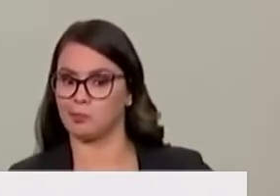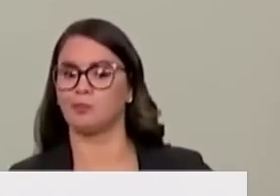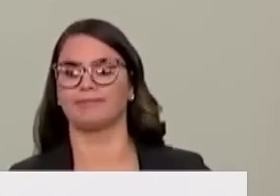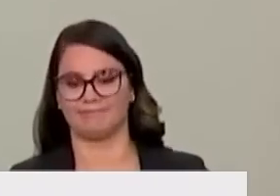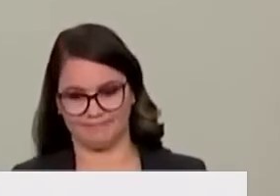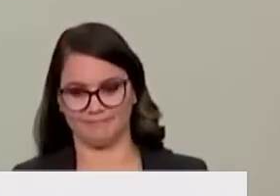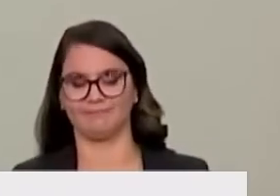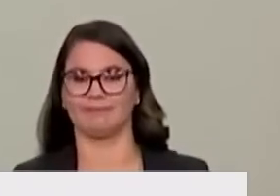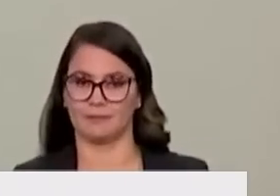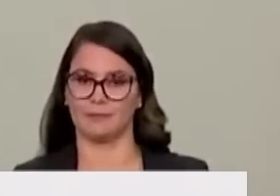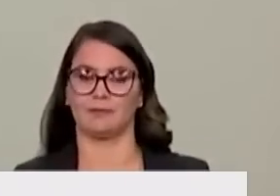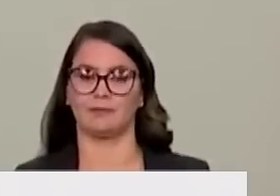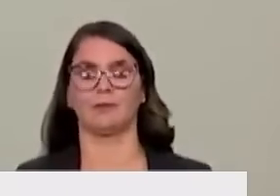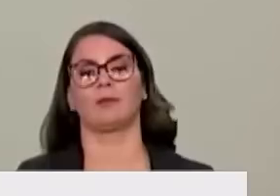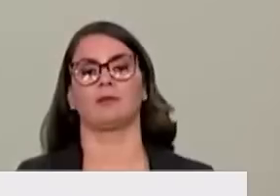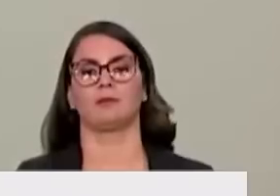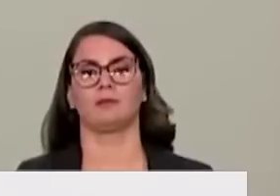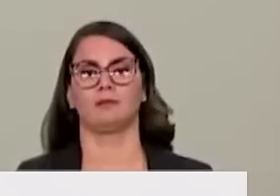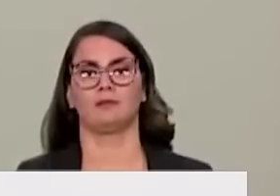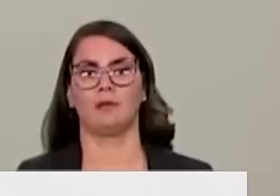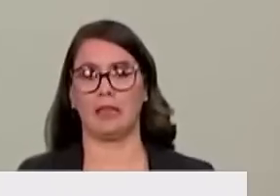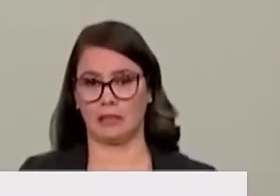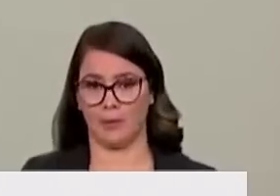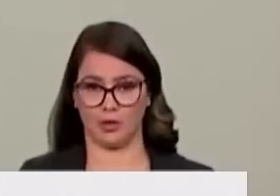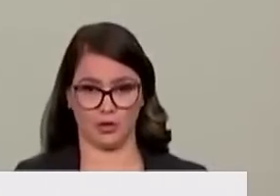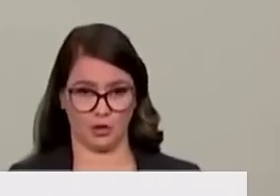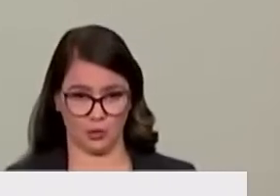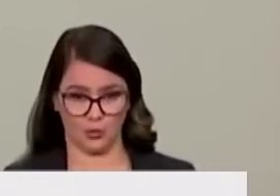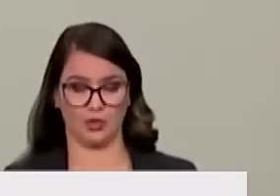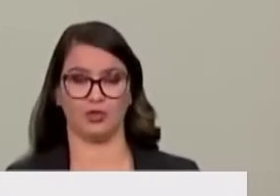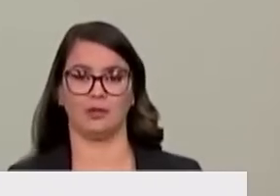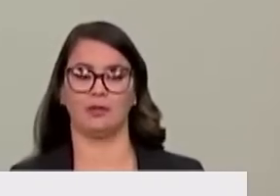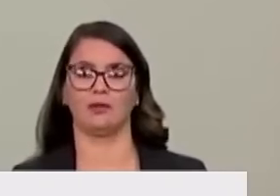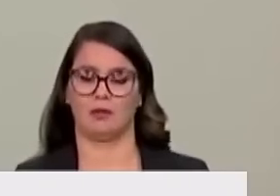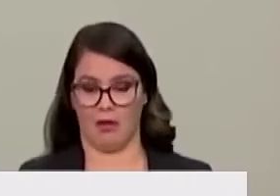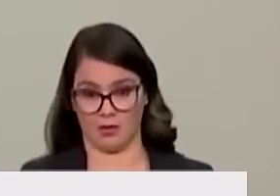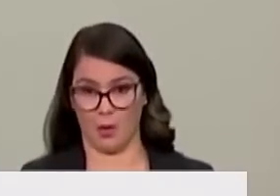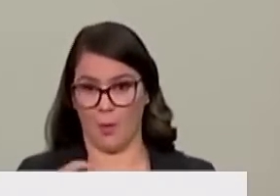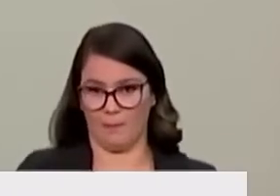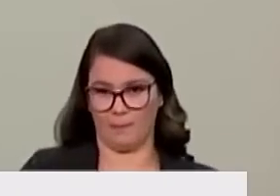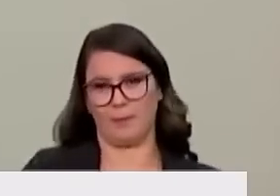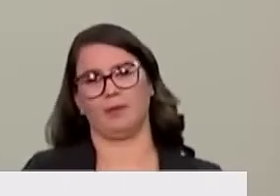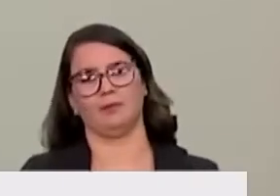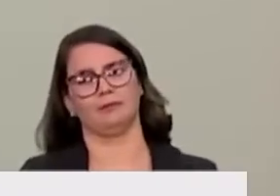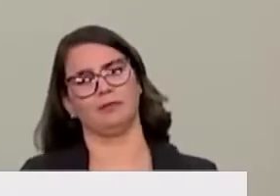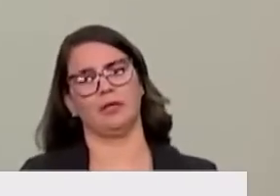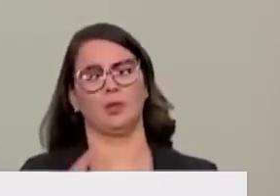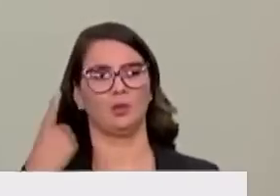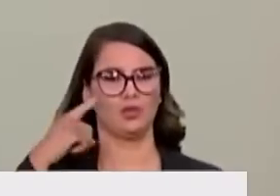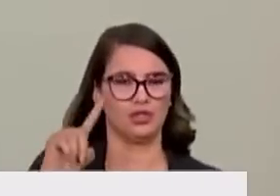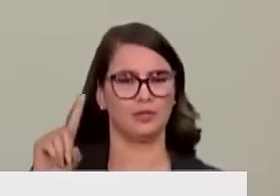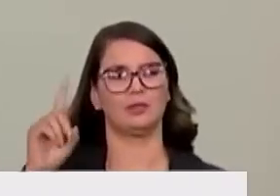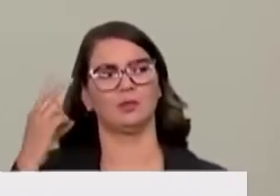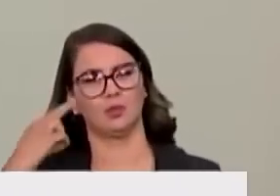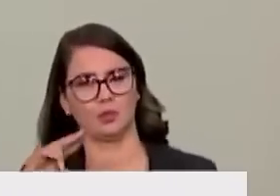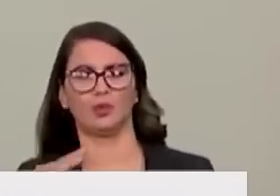Provavelmente, depois das dores da operação, geralmente A operação em si dói nos primeiros dias. Até a segunda semana ele